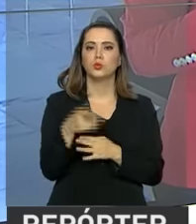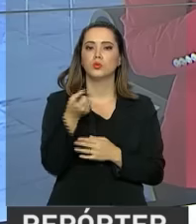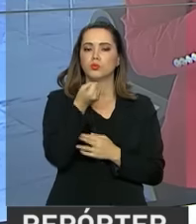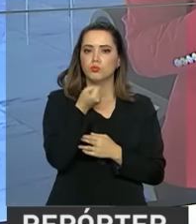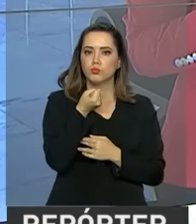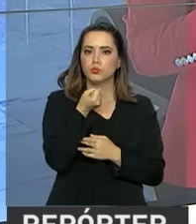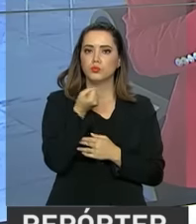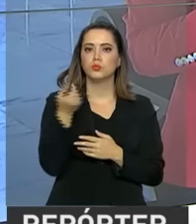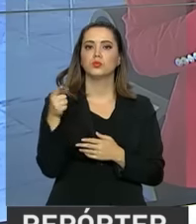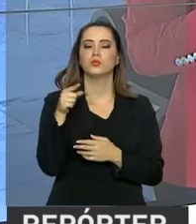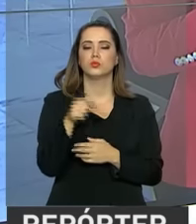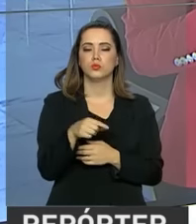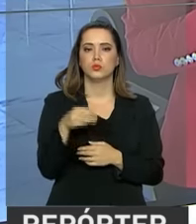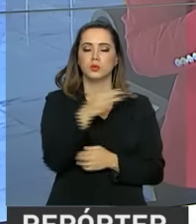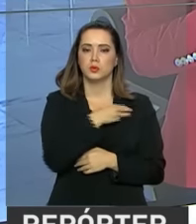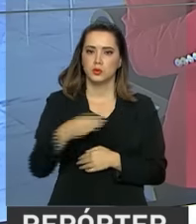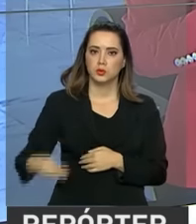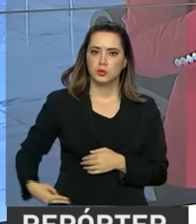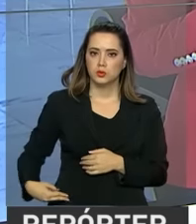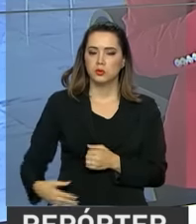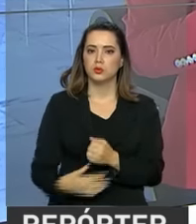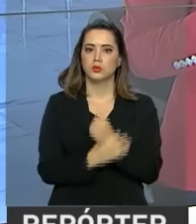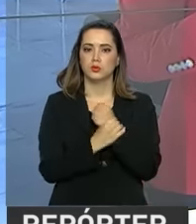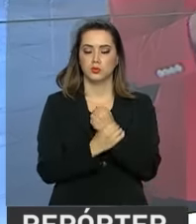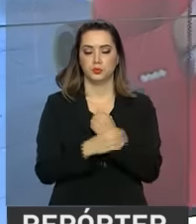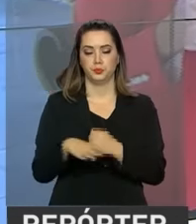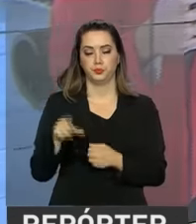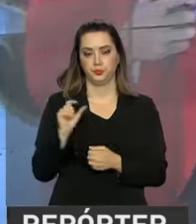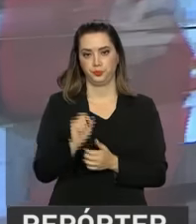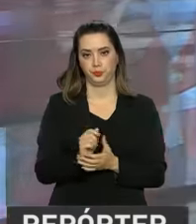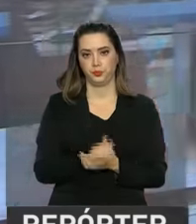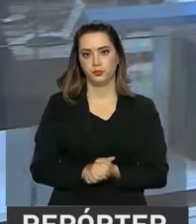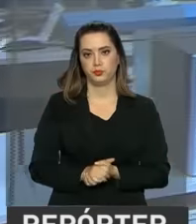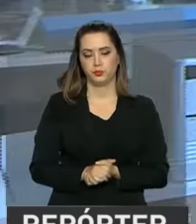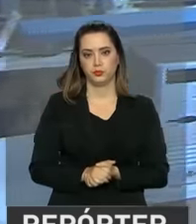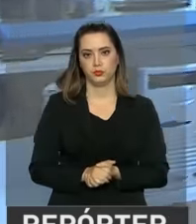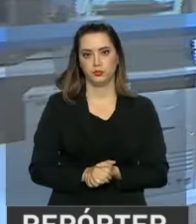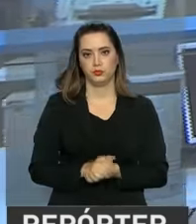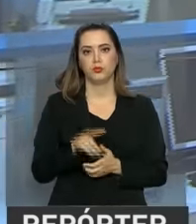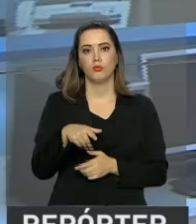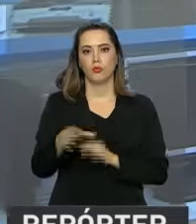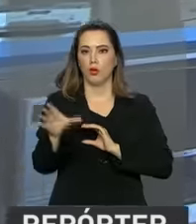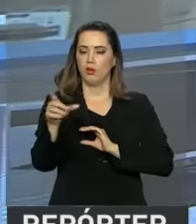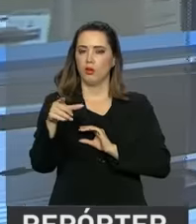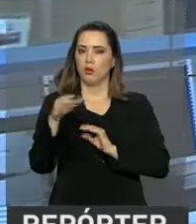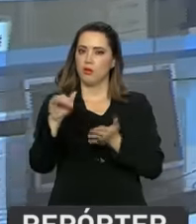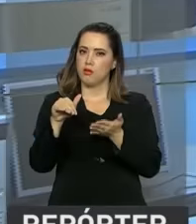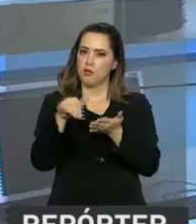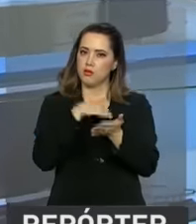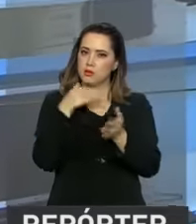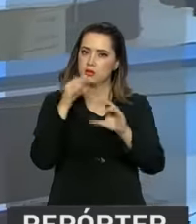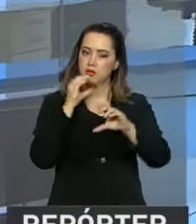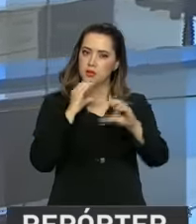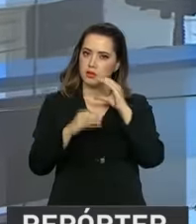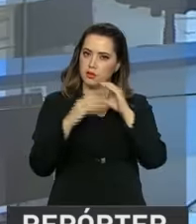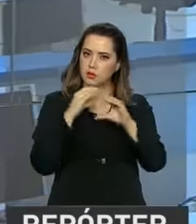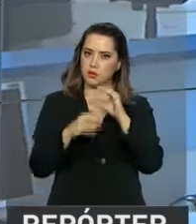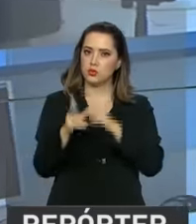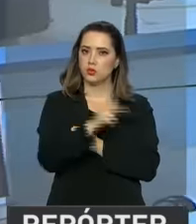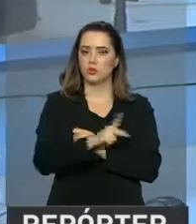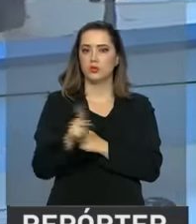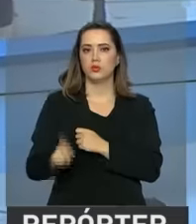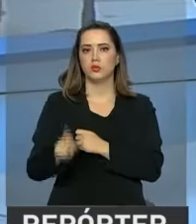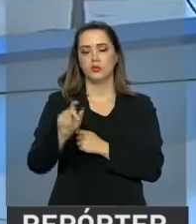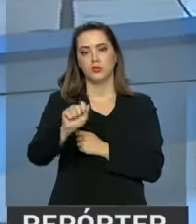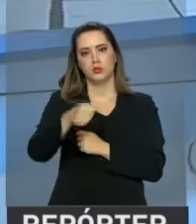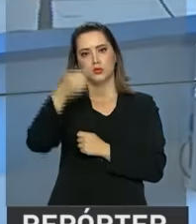pelo ministro-chefe do Gabinete de Segurança Institucional. E agora há pouco, a Secretaria de Comunicação da Presidência da República divulgou nota sobre